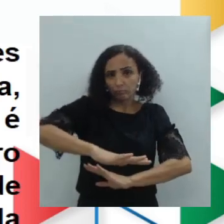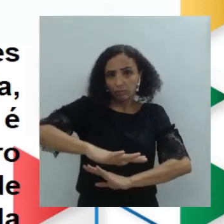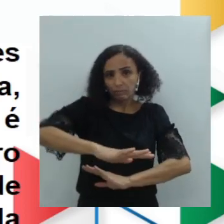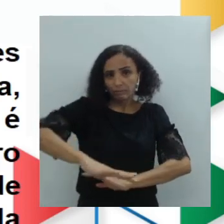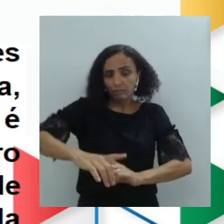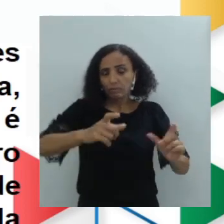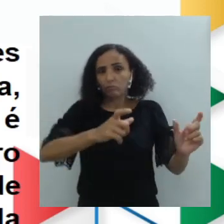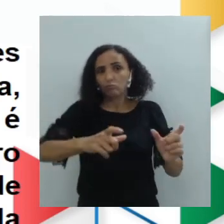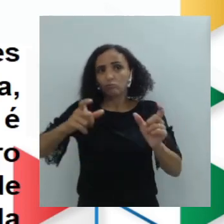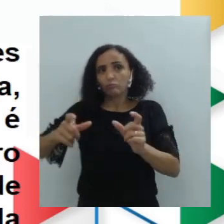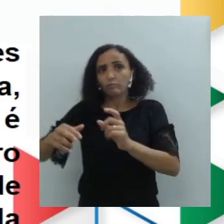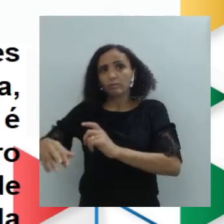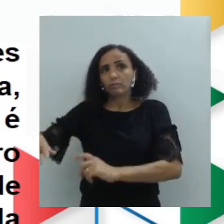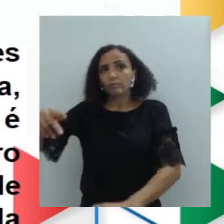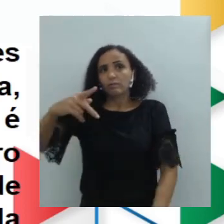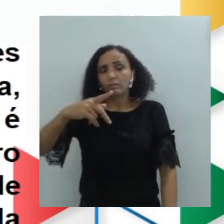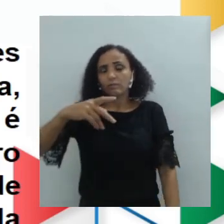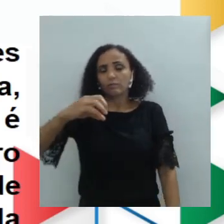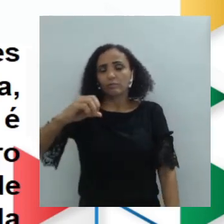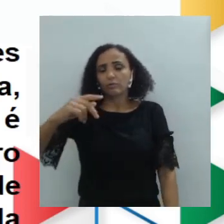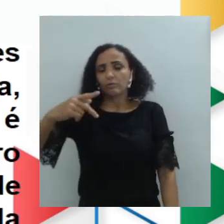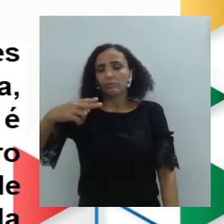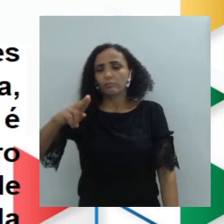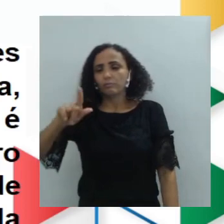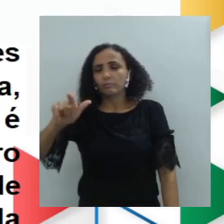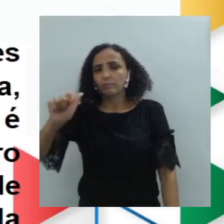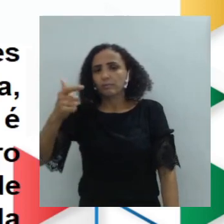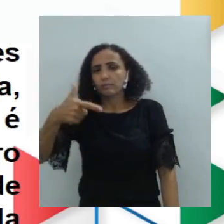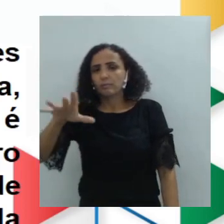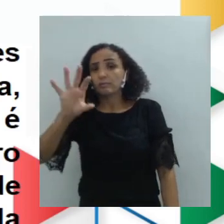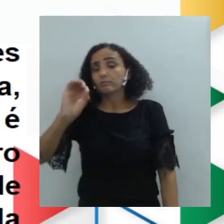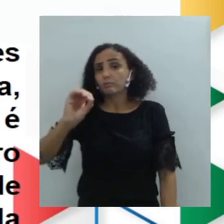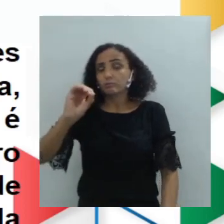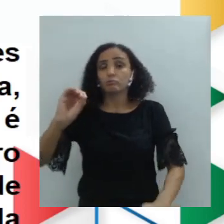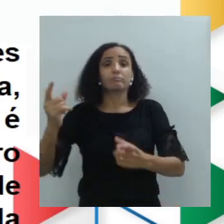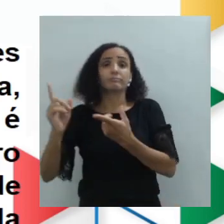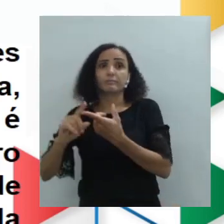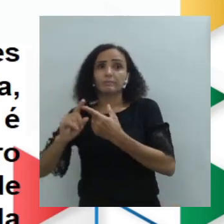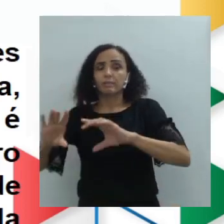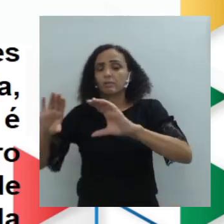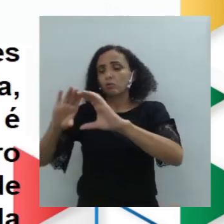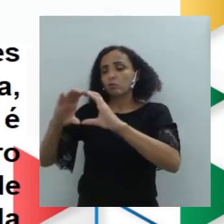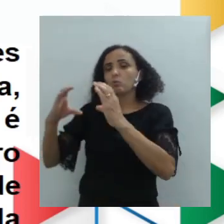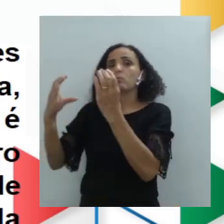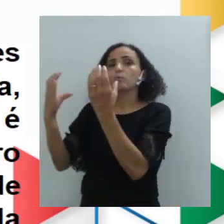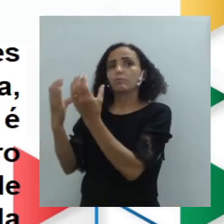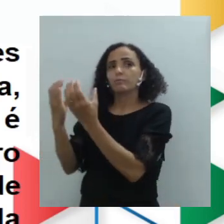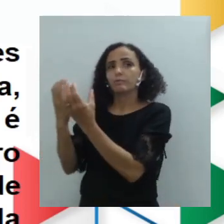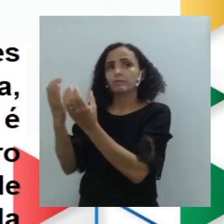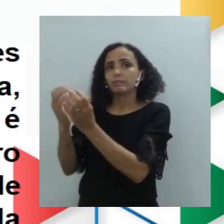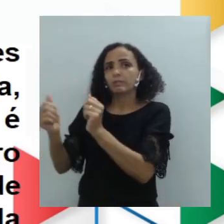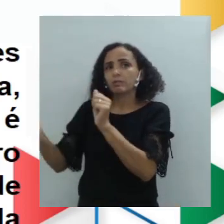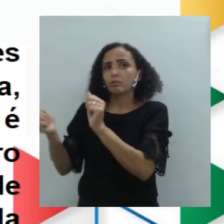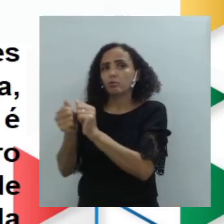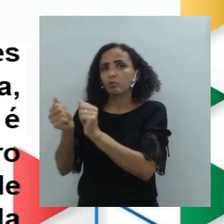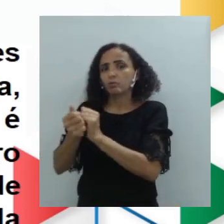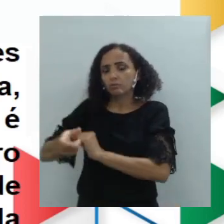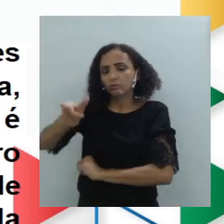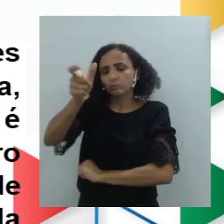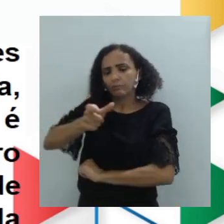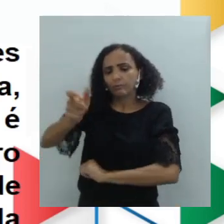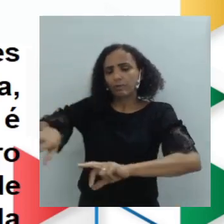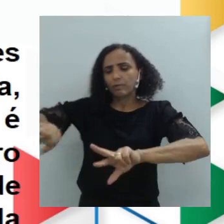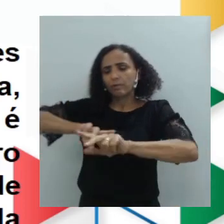determinada época chama-se população. Comunidade é o conjunto de proprietários de diferentes